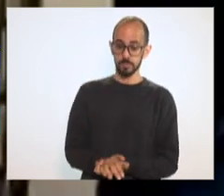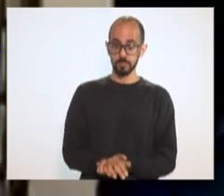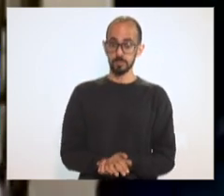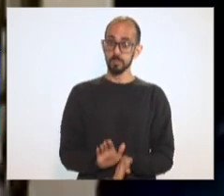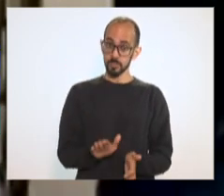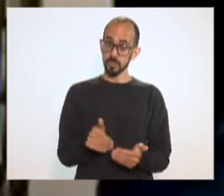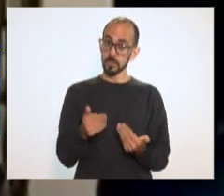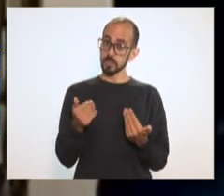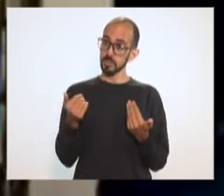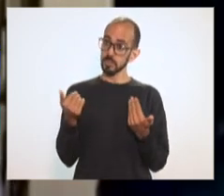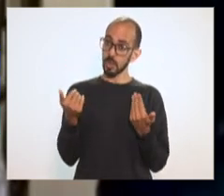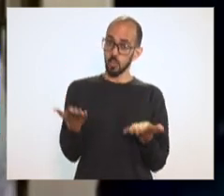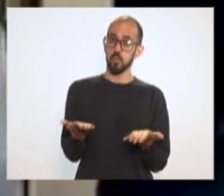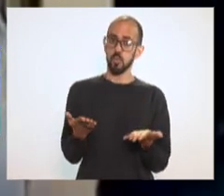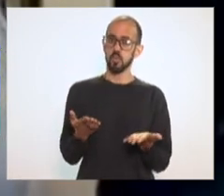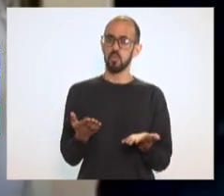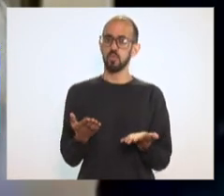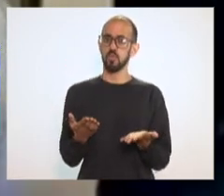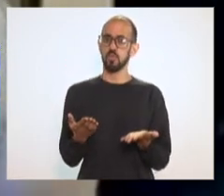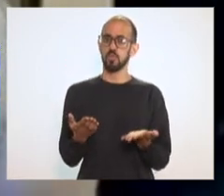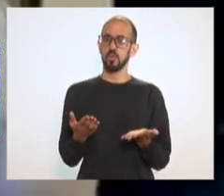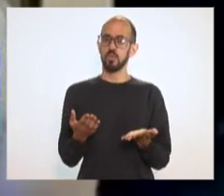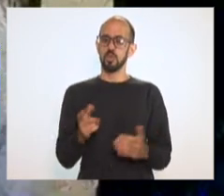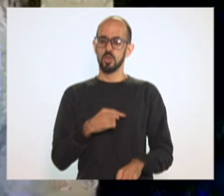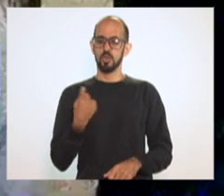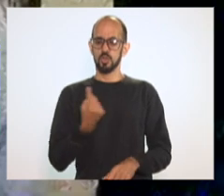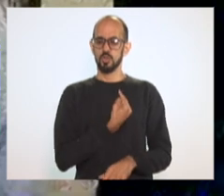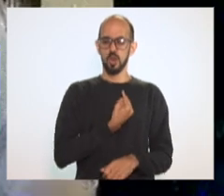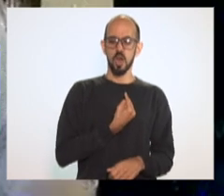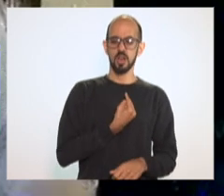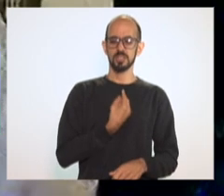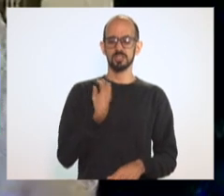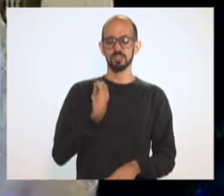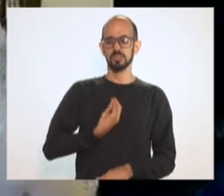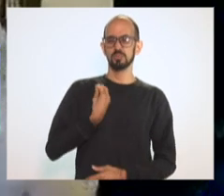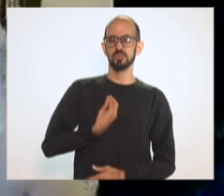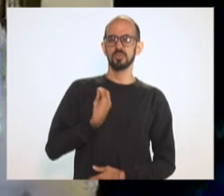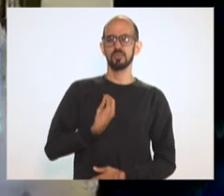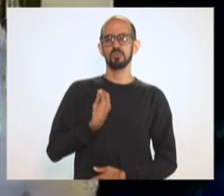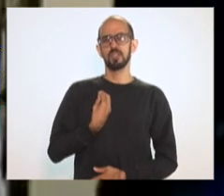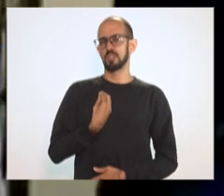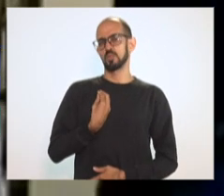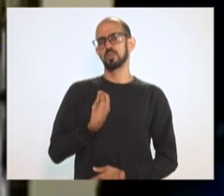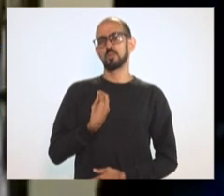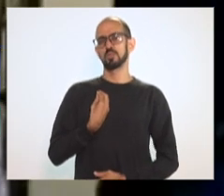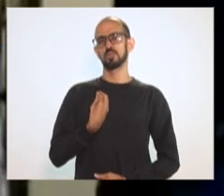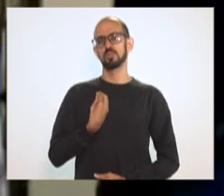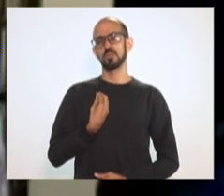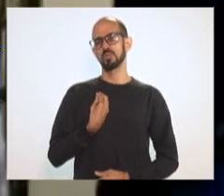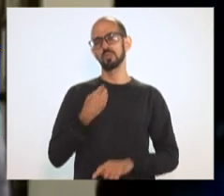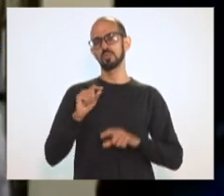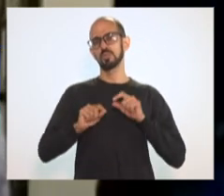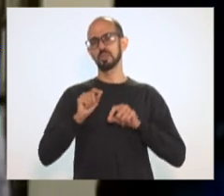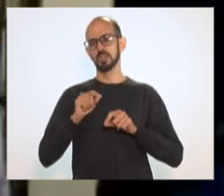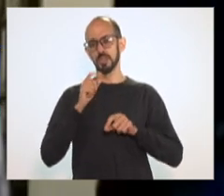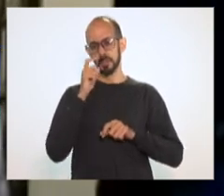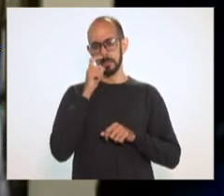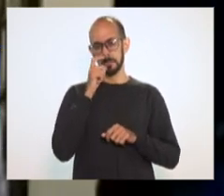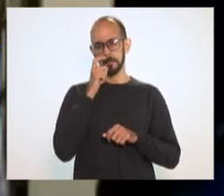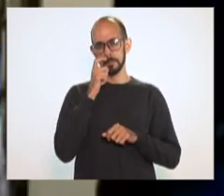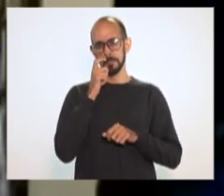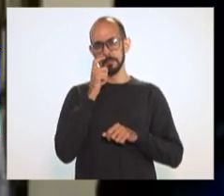nós estamos vivendo com as